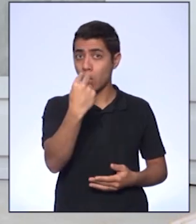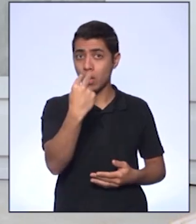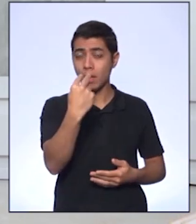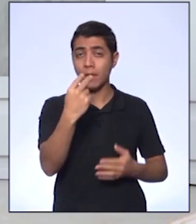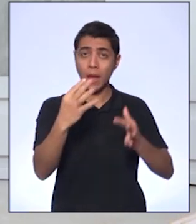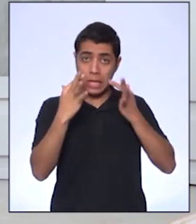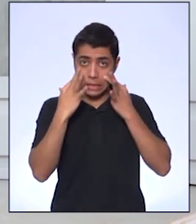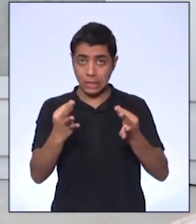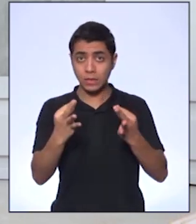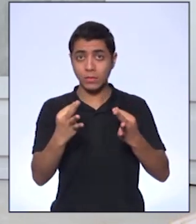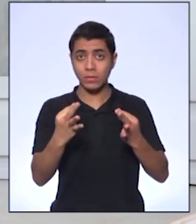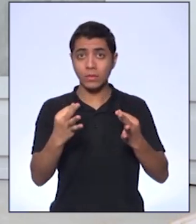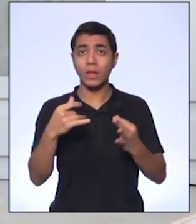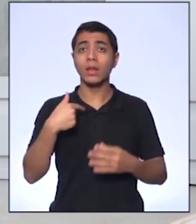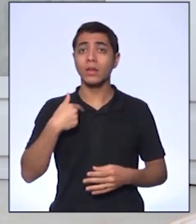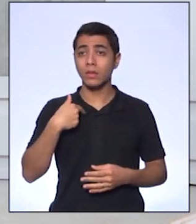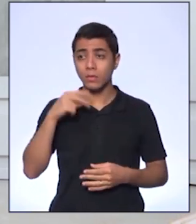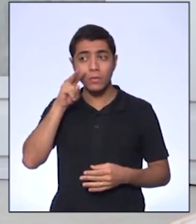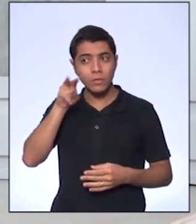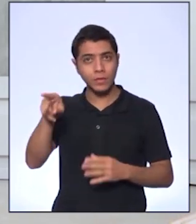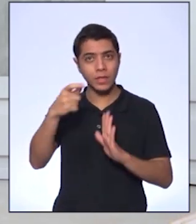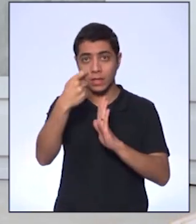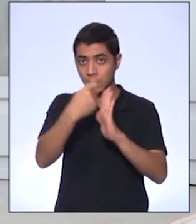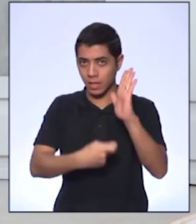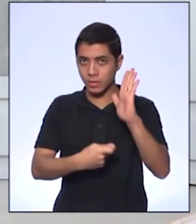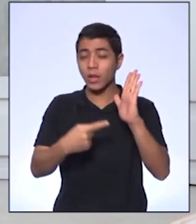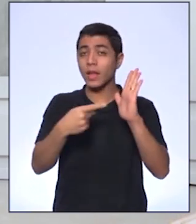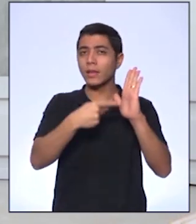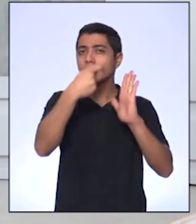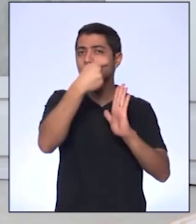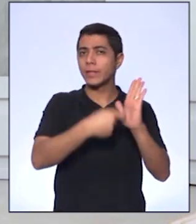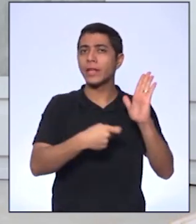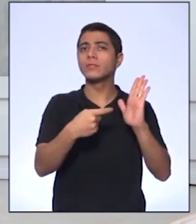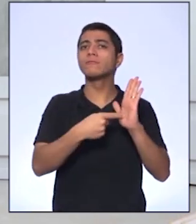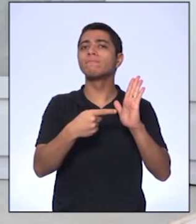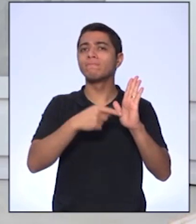olhando para esse texto e ele é um texto de caráter informativo,